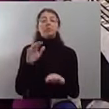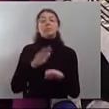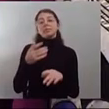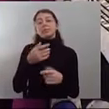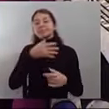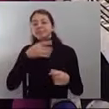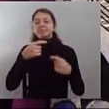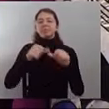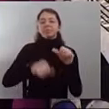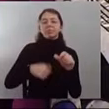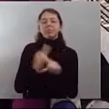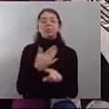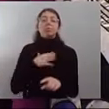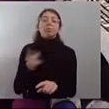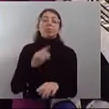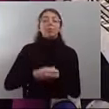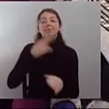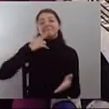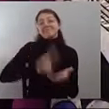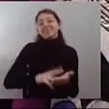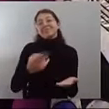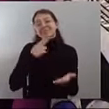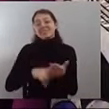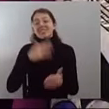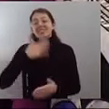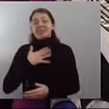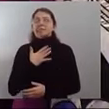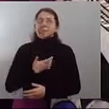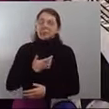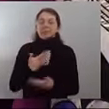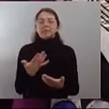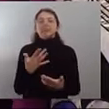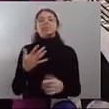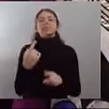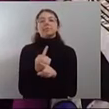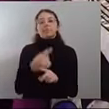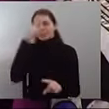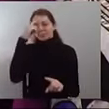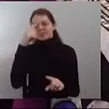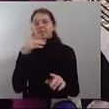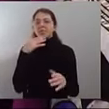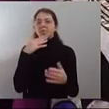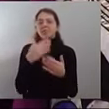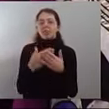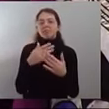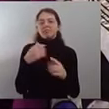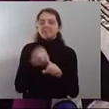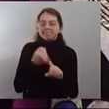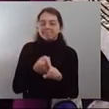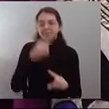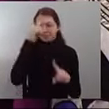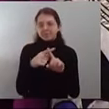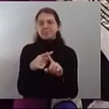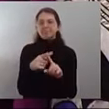dói. E, portanto, fazem tudo o que podem e o que não podem para não os ouvir. Não há como negar esta evidência, por muito que tentem dizer o contrário e